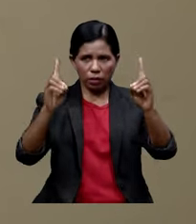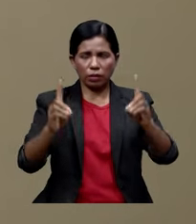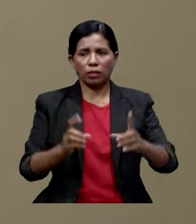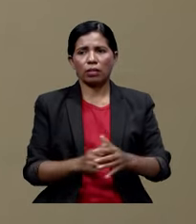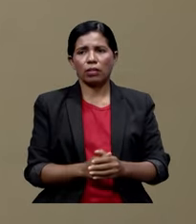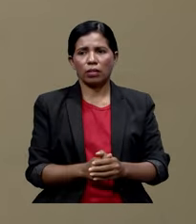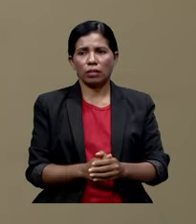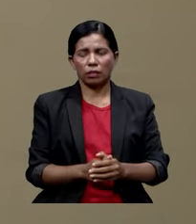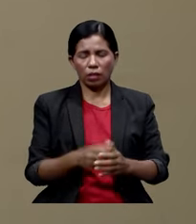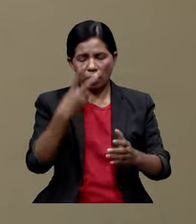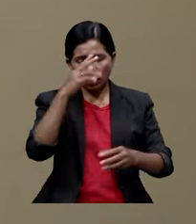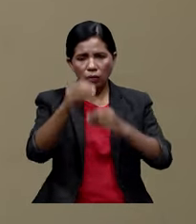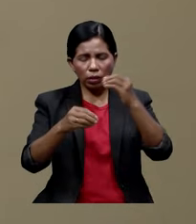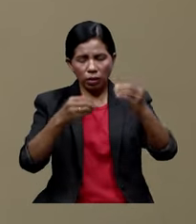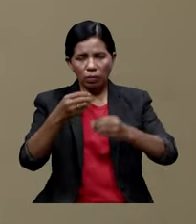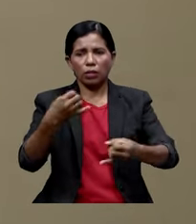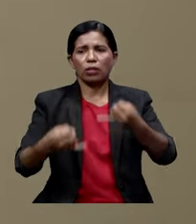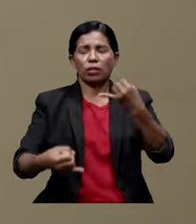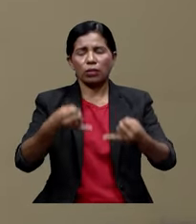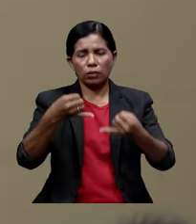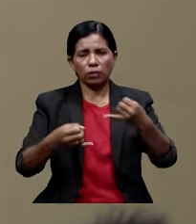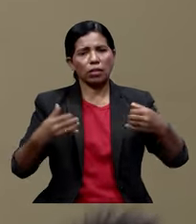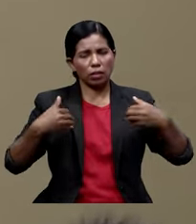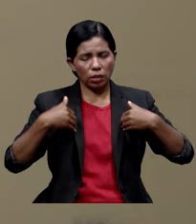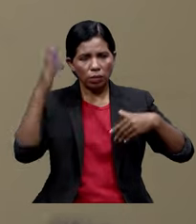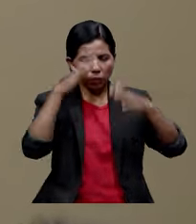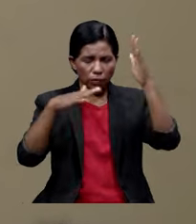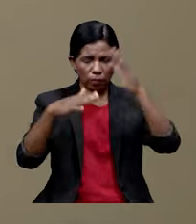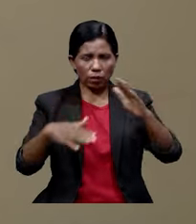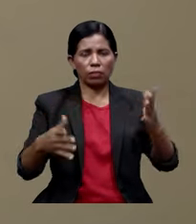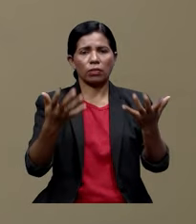que o julgamento desses problemas seja lá fora,